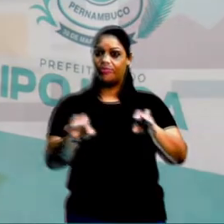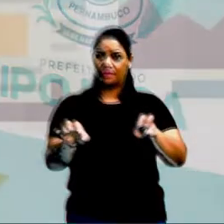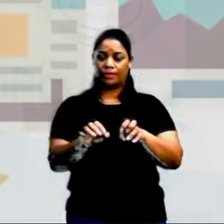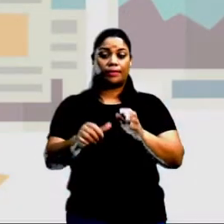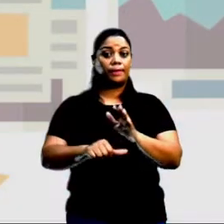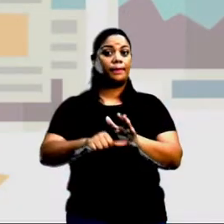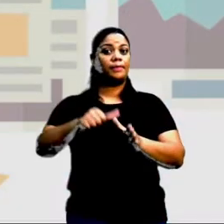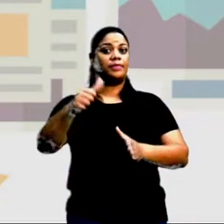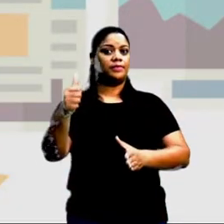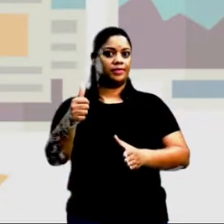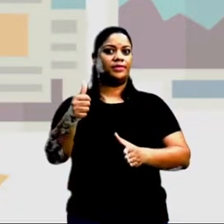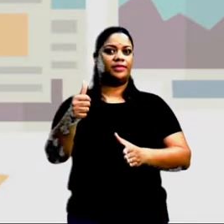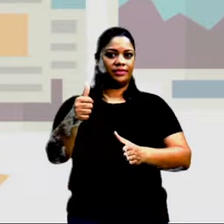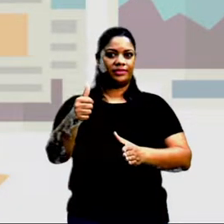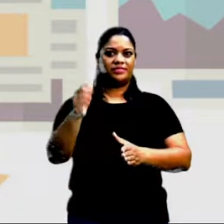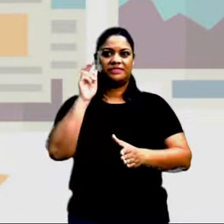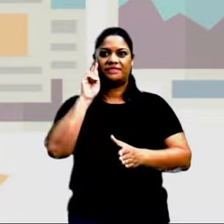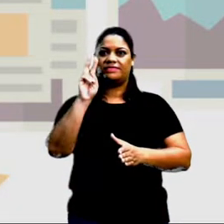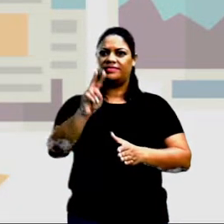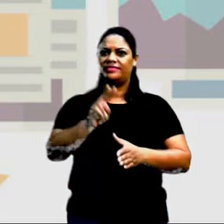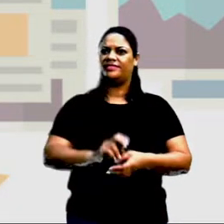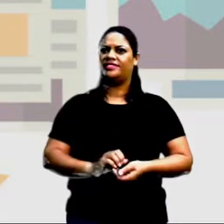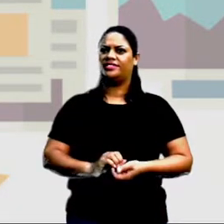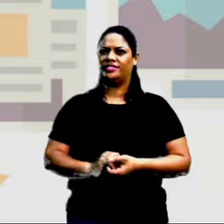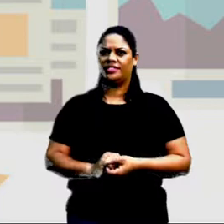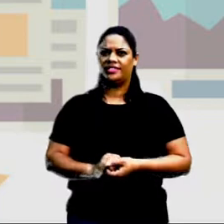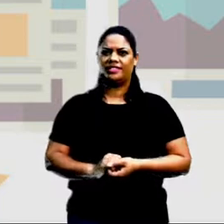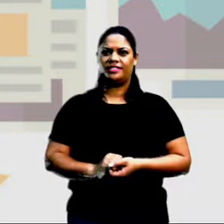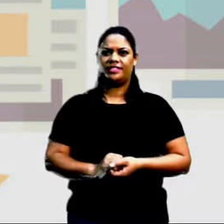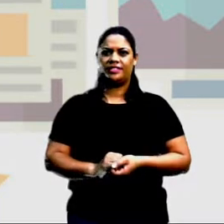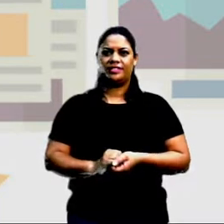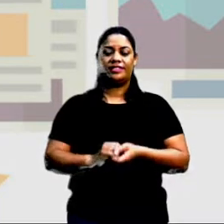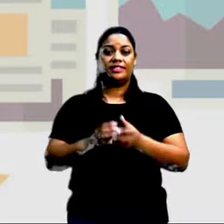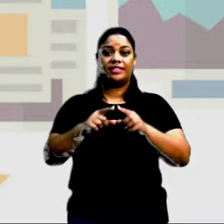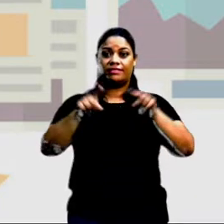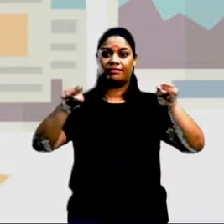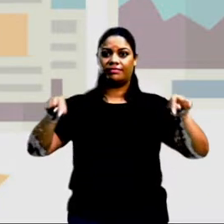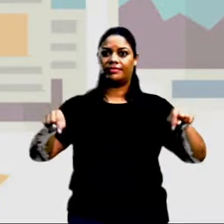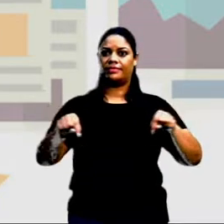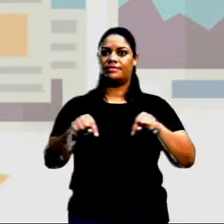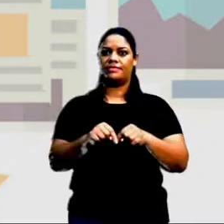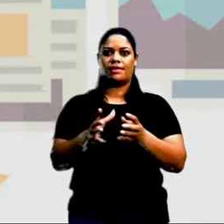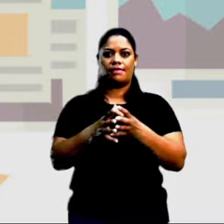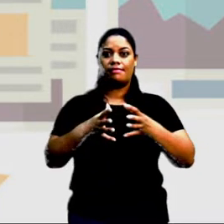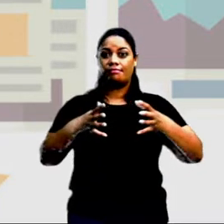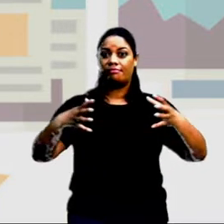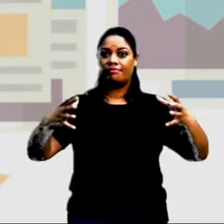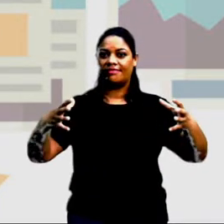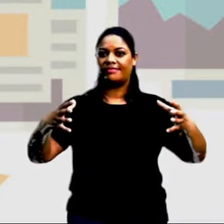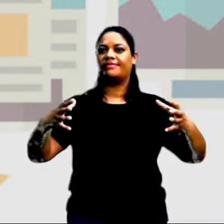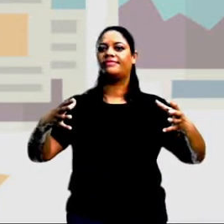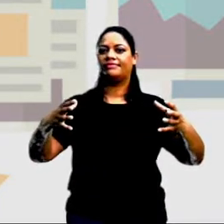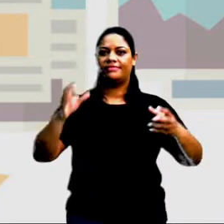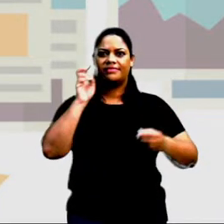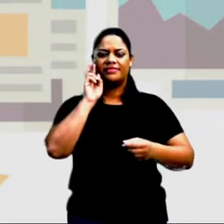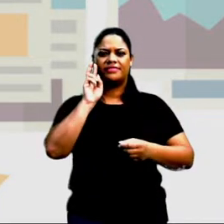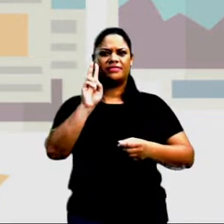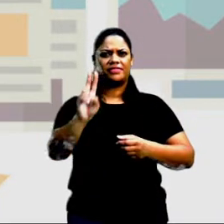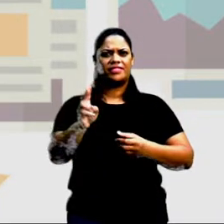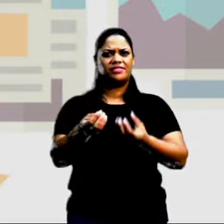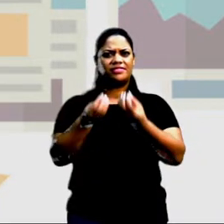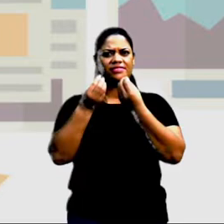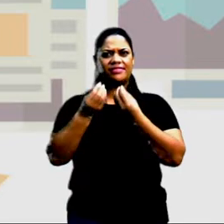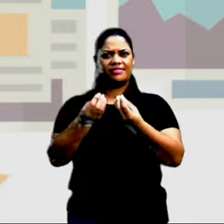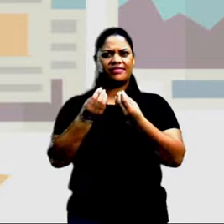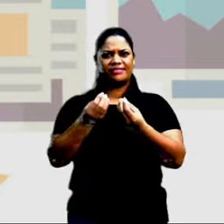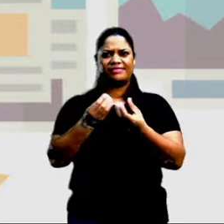primeiro computador, veja aí, tamanho de uma sala. Veja os fios, que